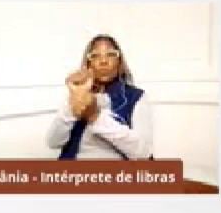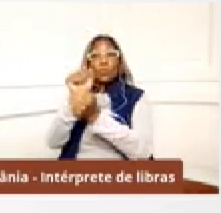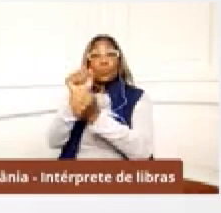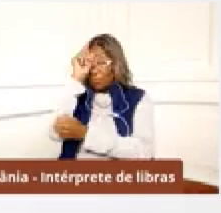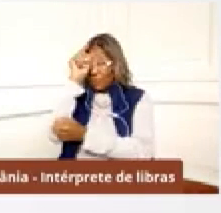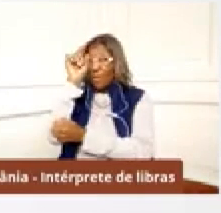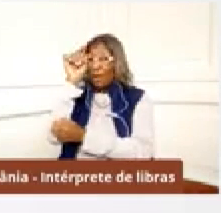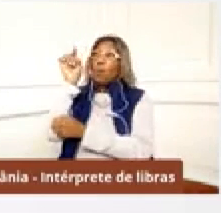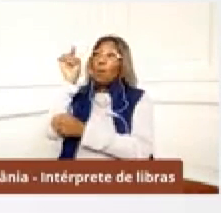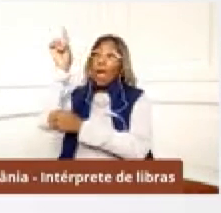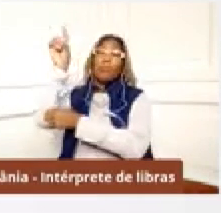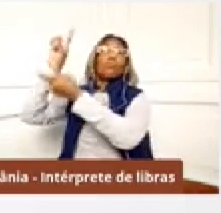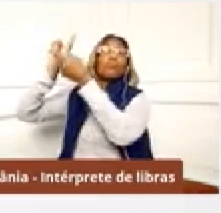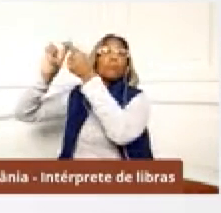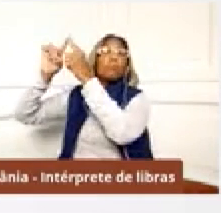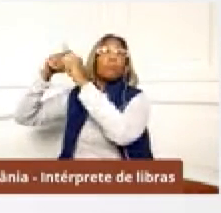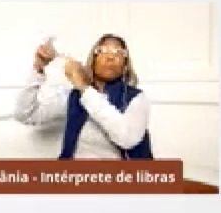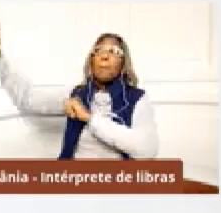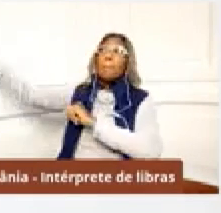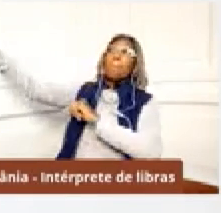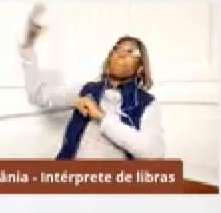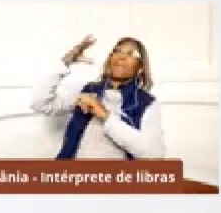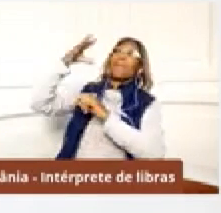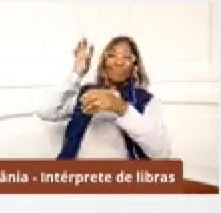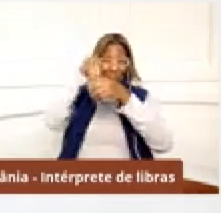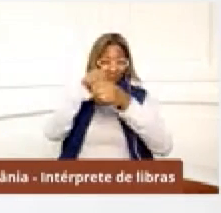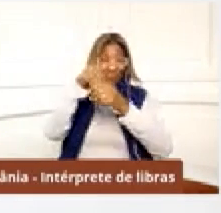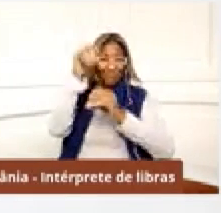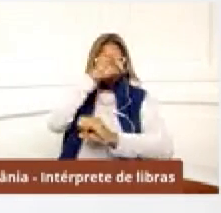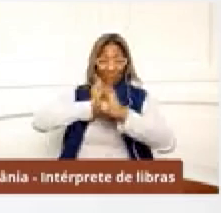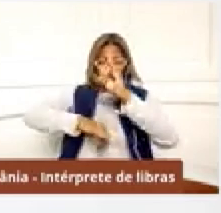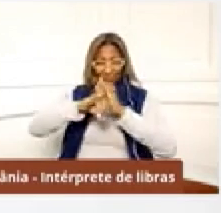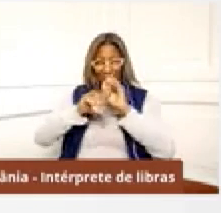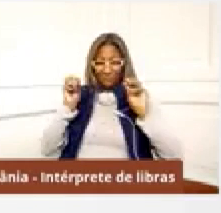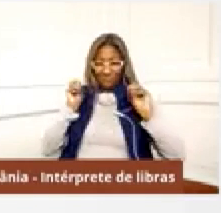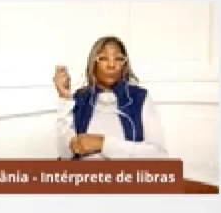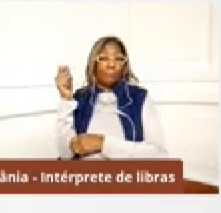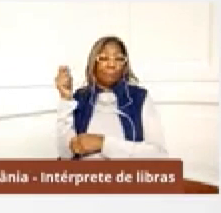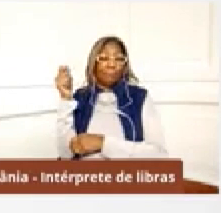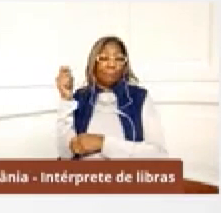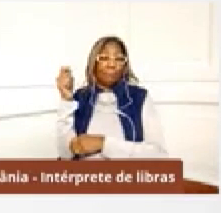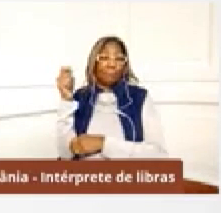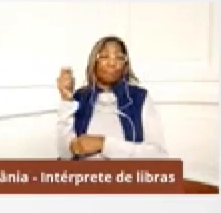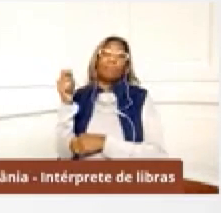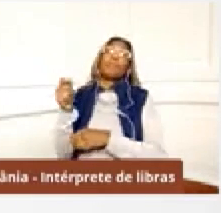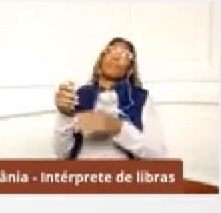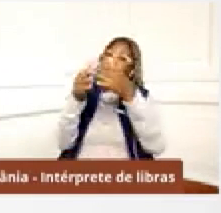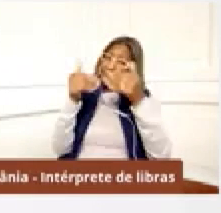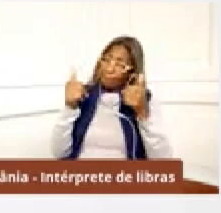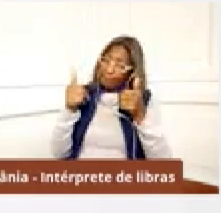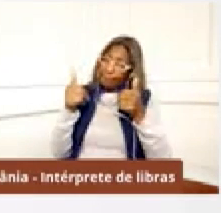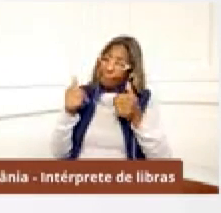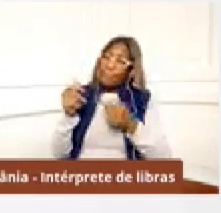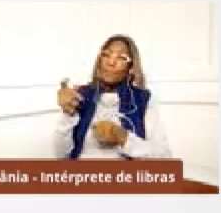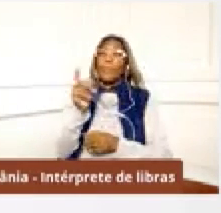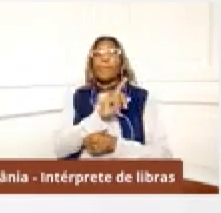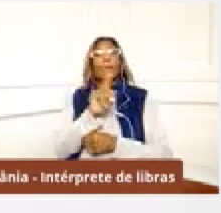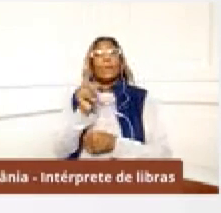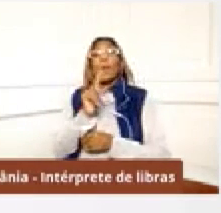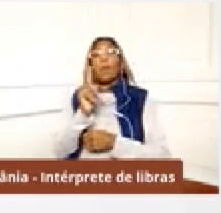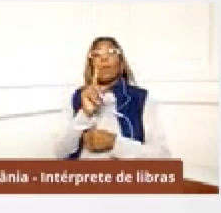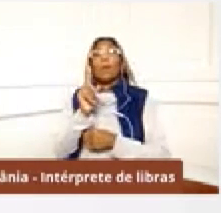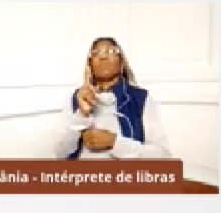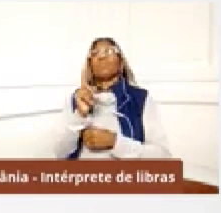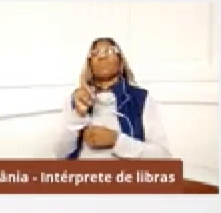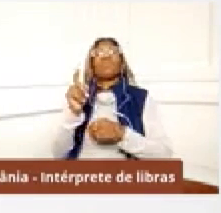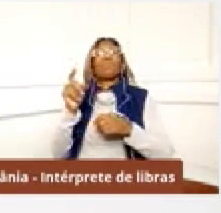dado deixou de ser lançado, foi lançado com atraso ou foi lançado de uma forma errada. Não se trata aqui de uma frustração do modelo, tanto